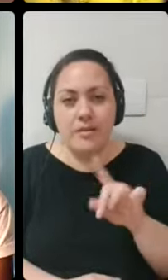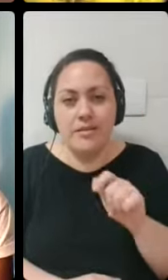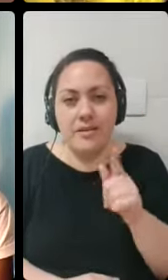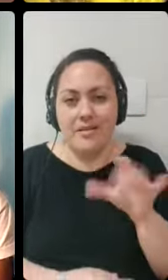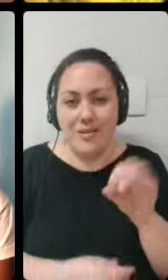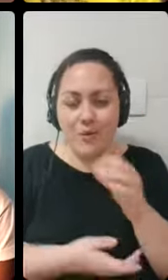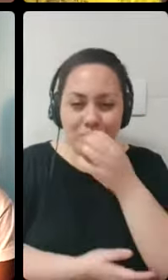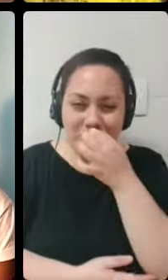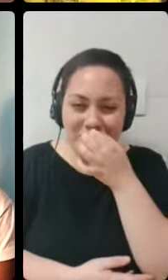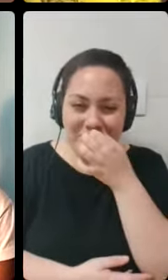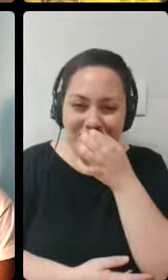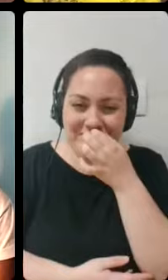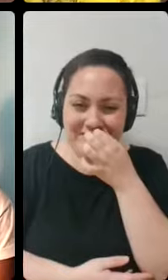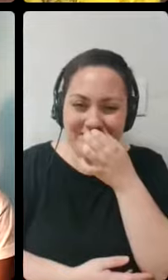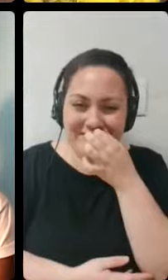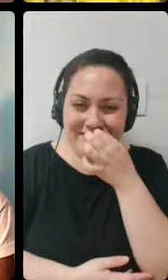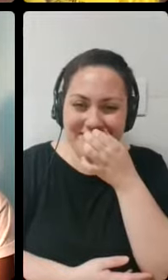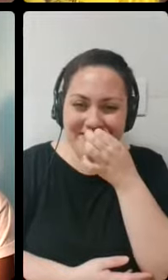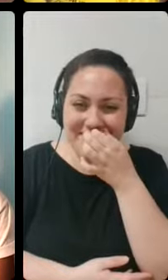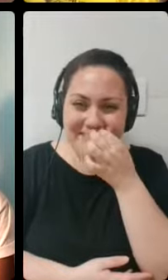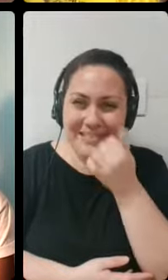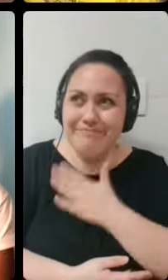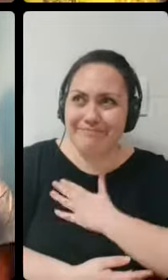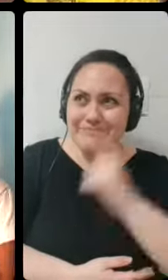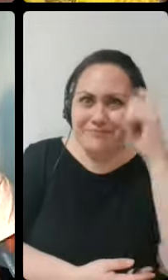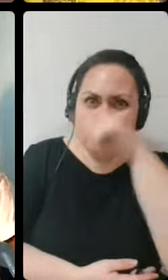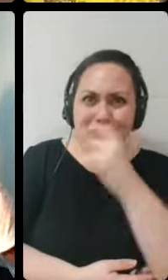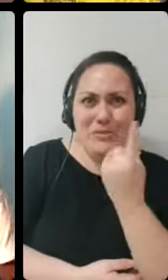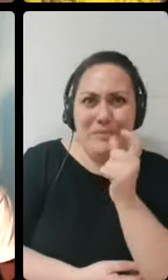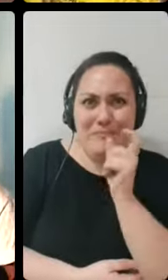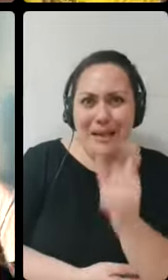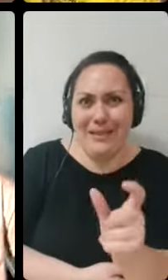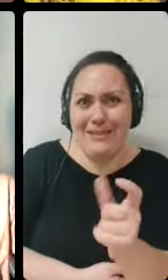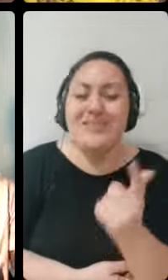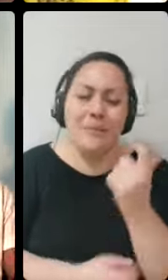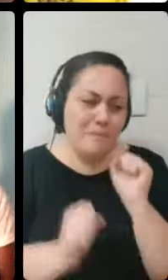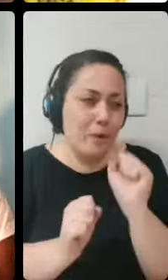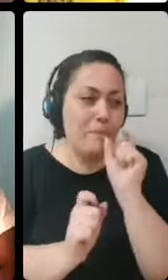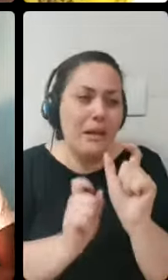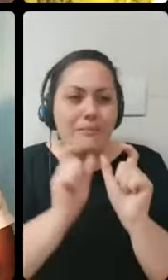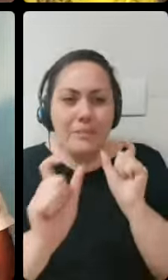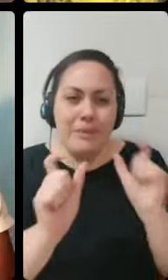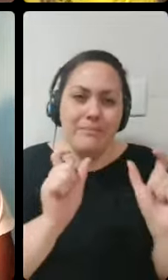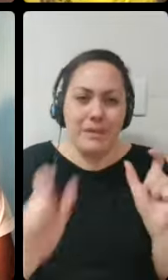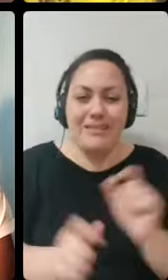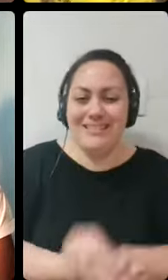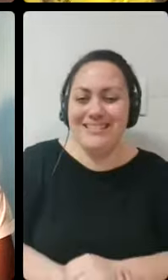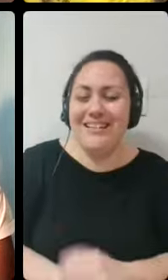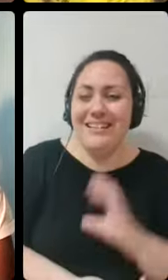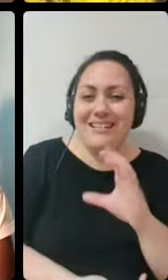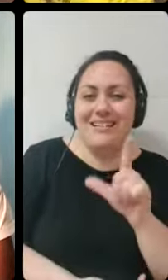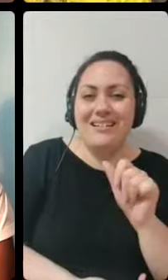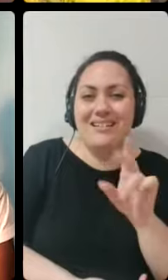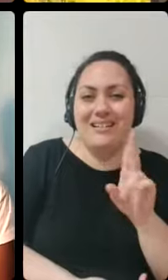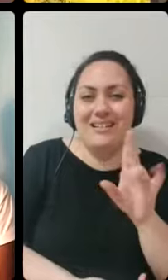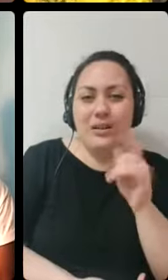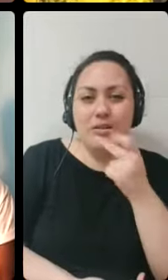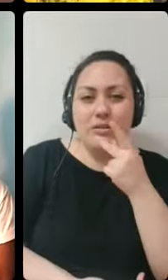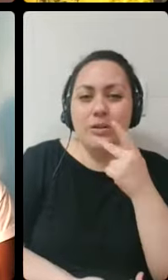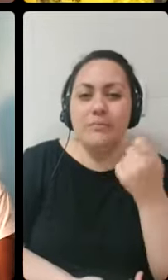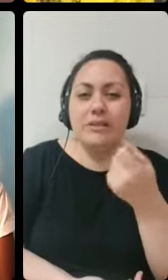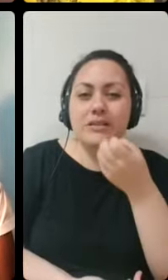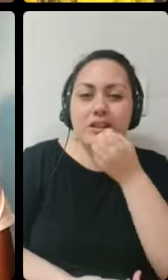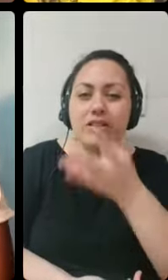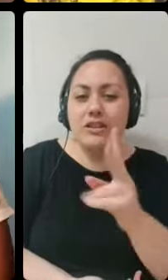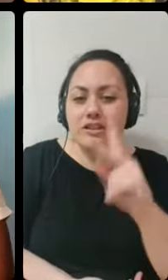palavras, assim. Pode ser muitas, gente... Carlos, também. A Cláudia pediu para contar a história da Loura.